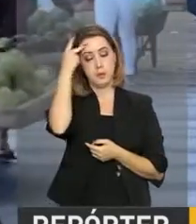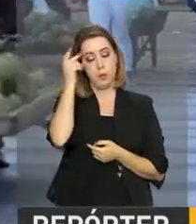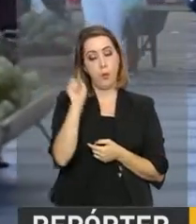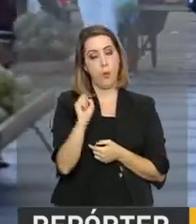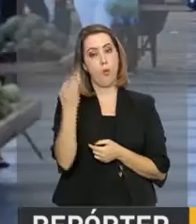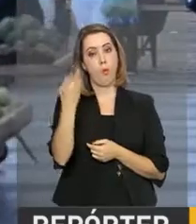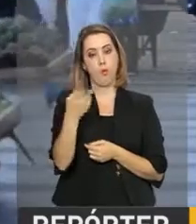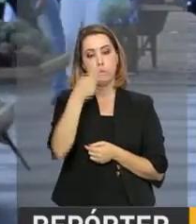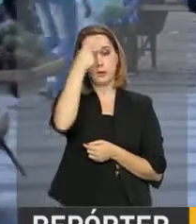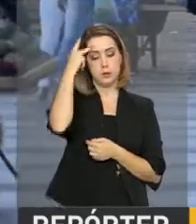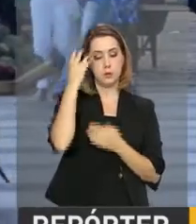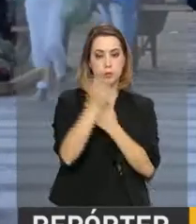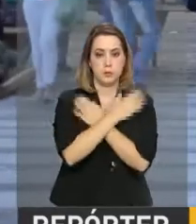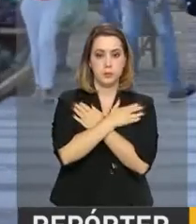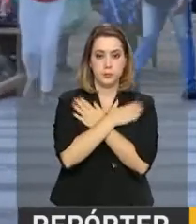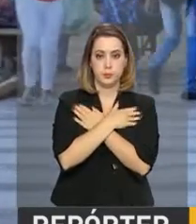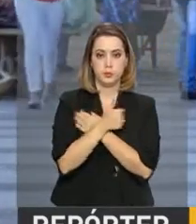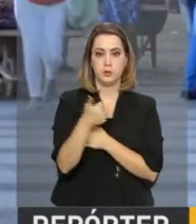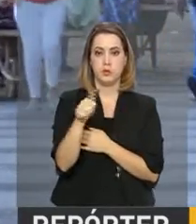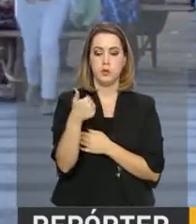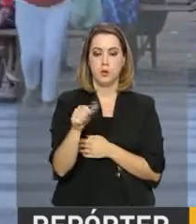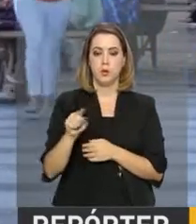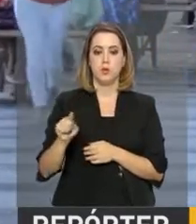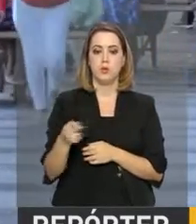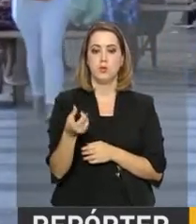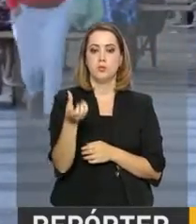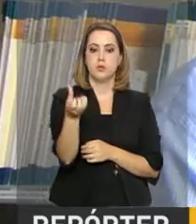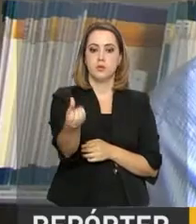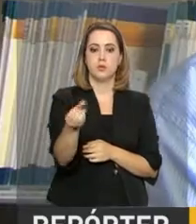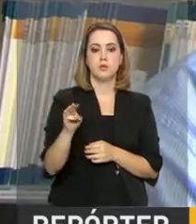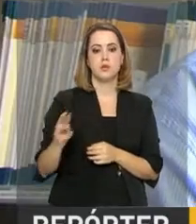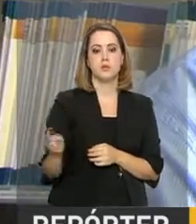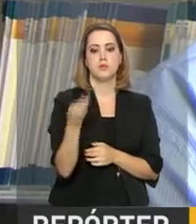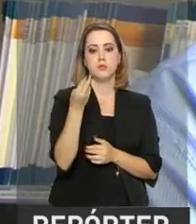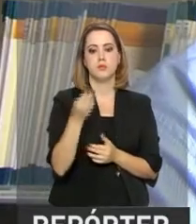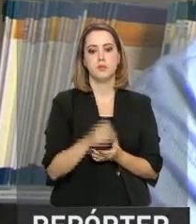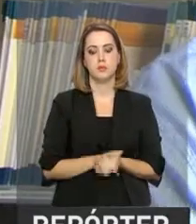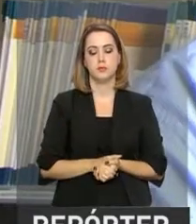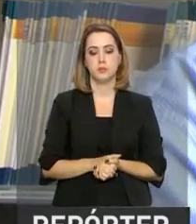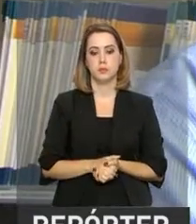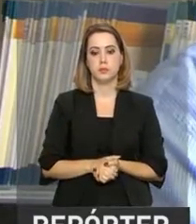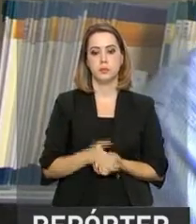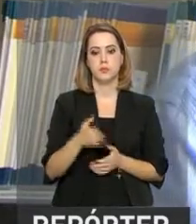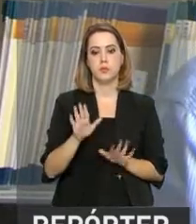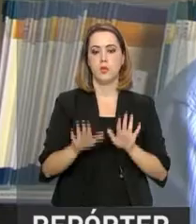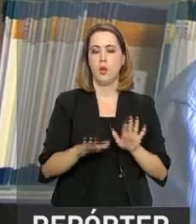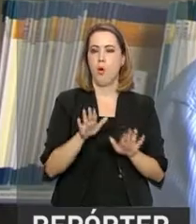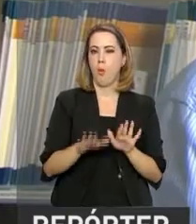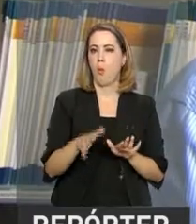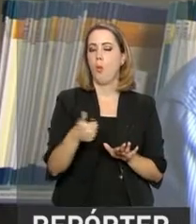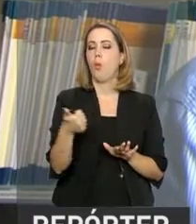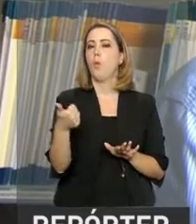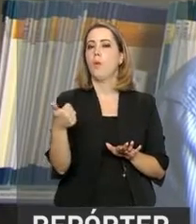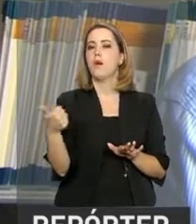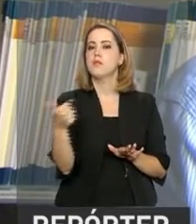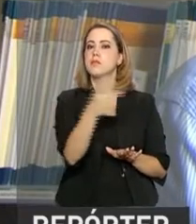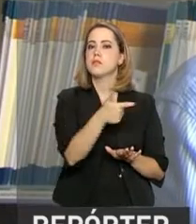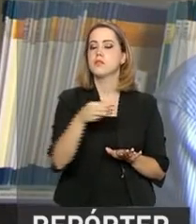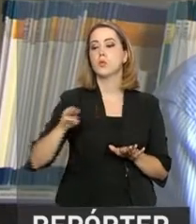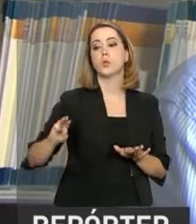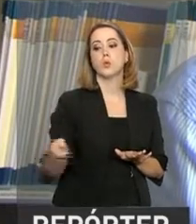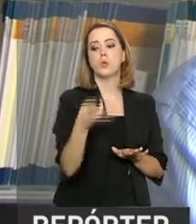mas não conseguiram é de 11,6 milhões a população desocupada hoje em torno de 12 milhões de